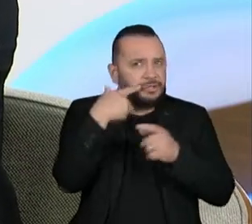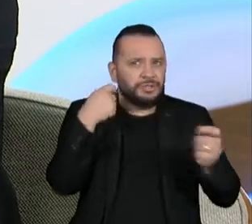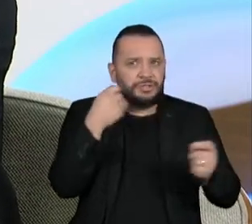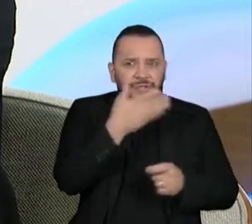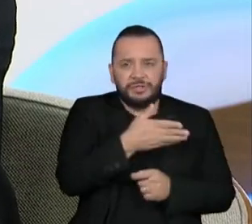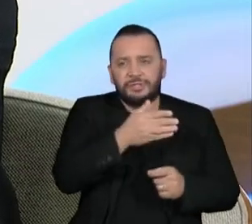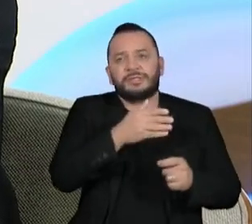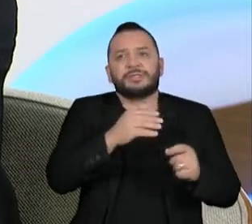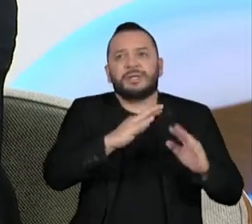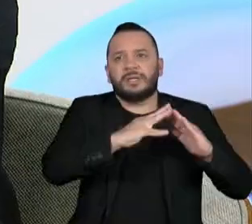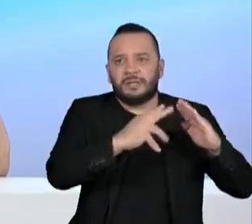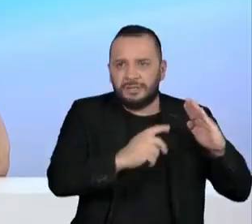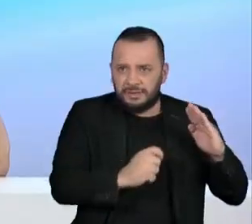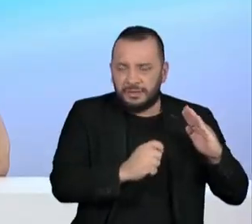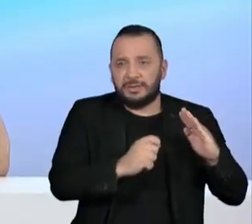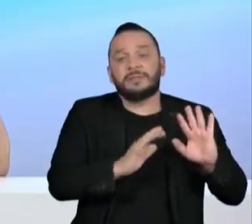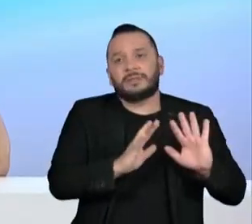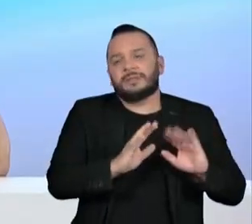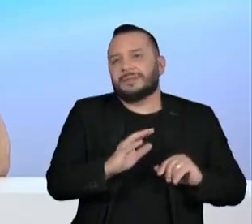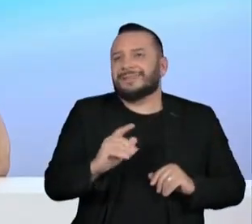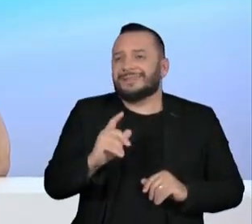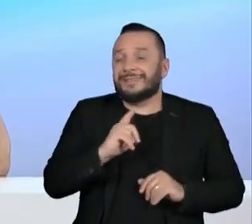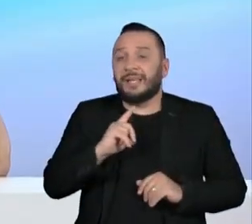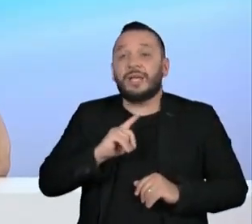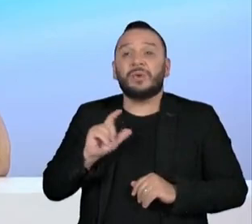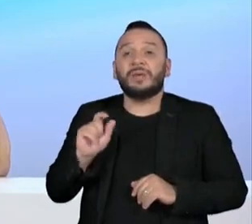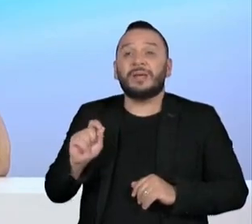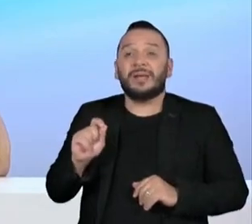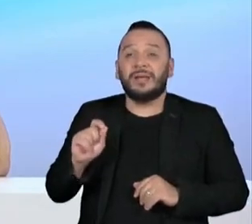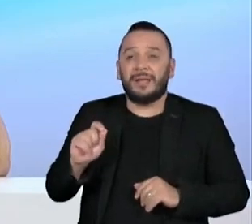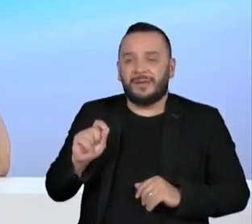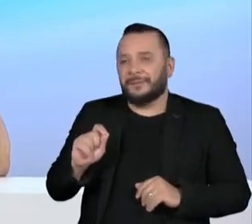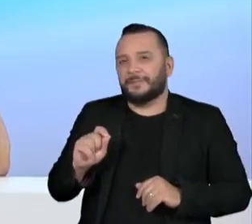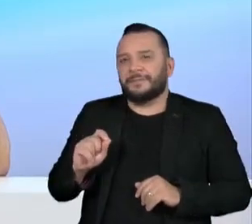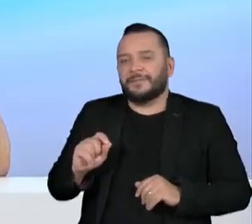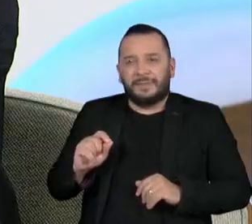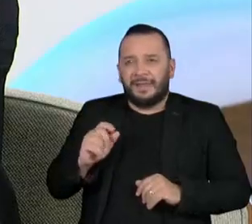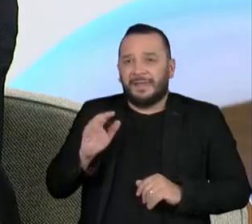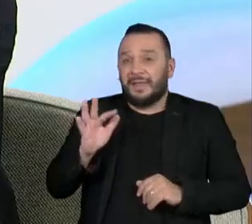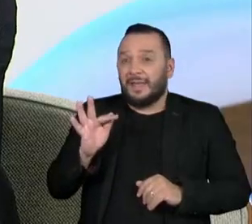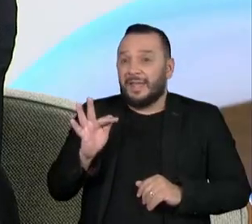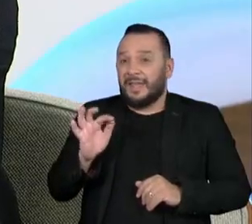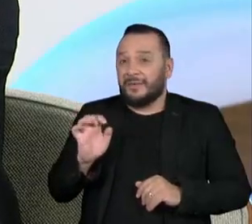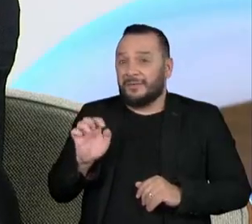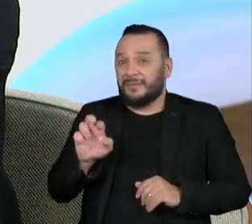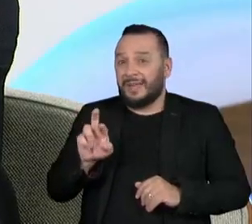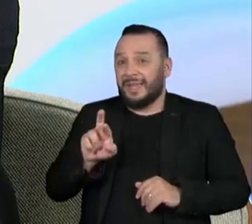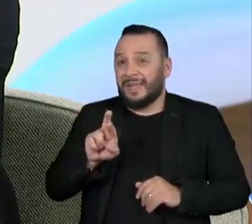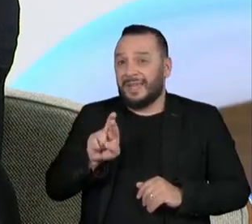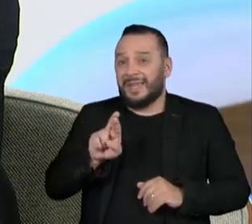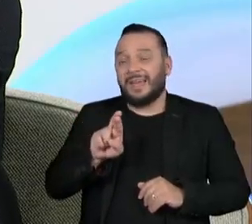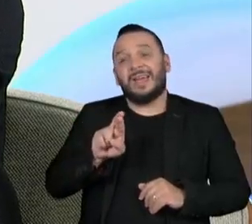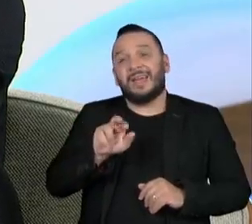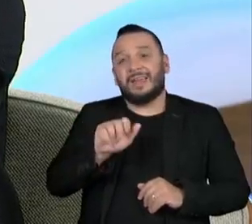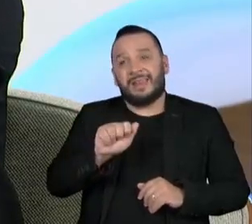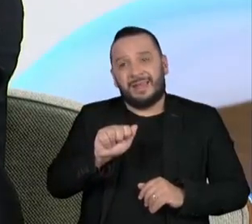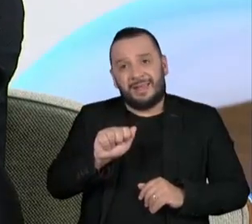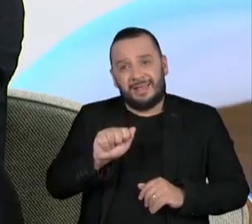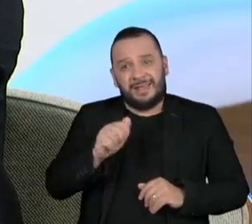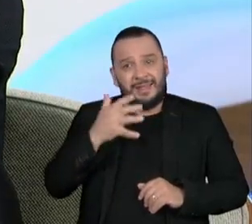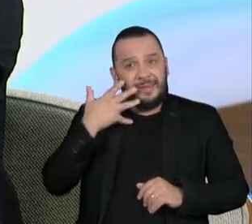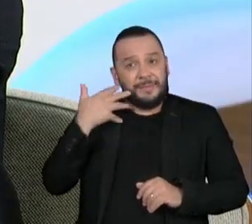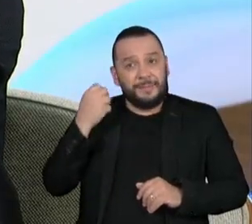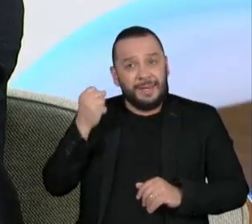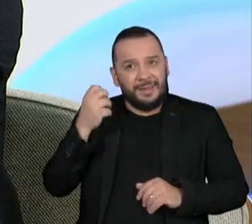aquilo que a Fera Branca, como eu chamo no livro, é exatamente aquilo que a Fera Branca quis exterminar e quis